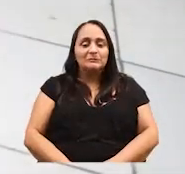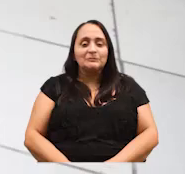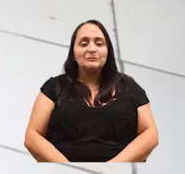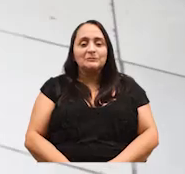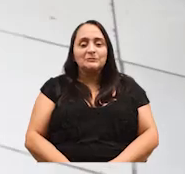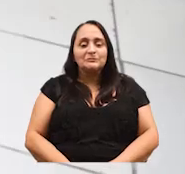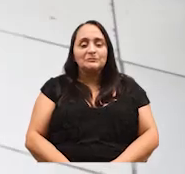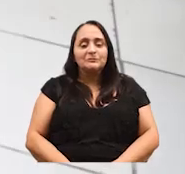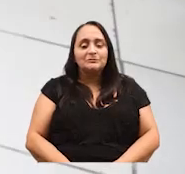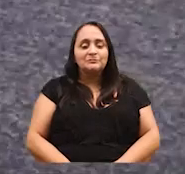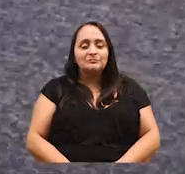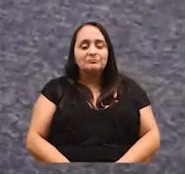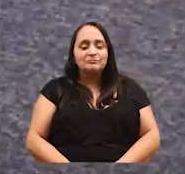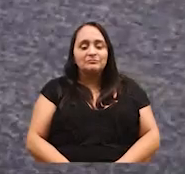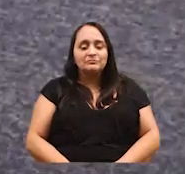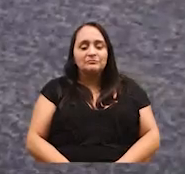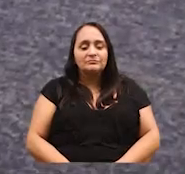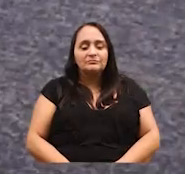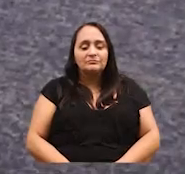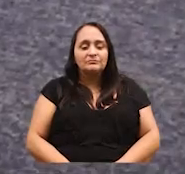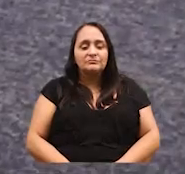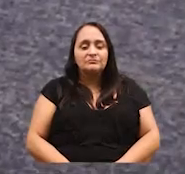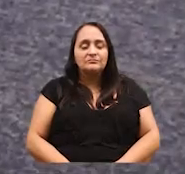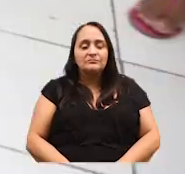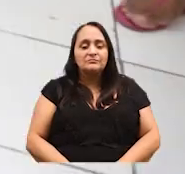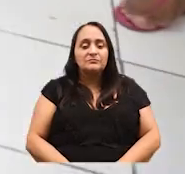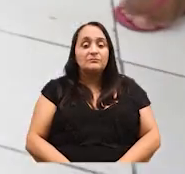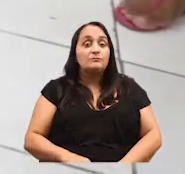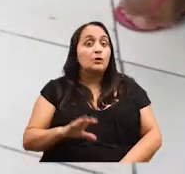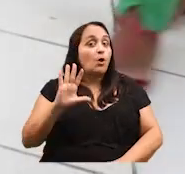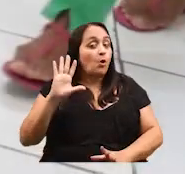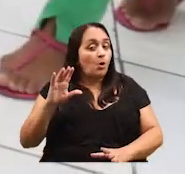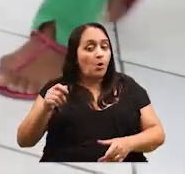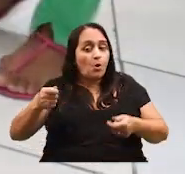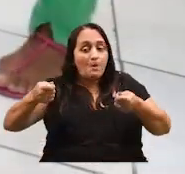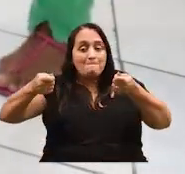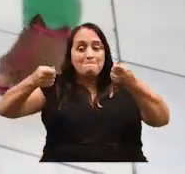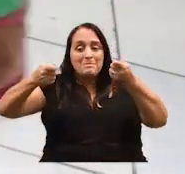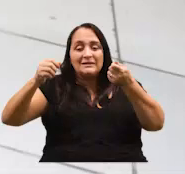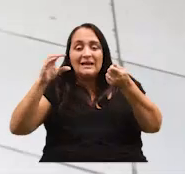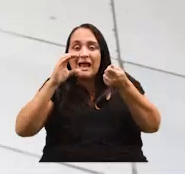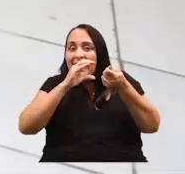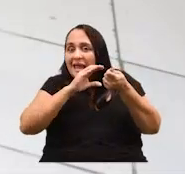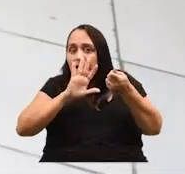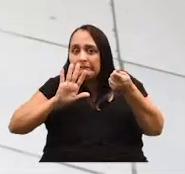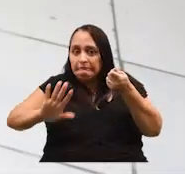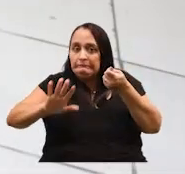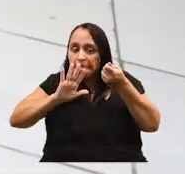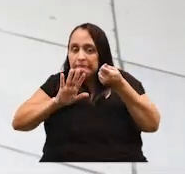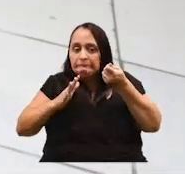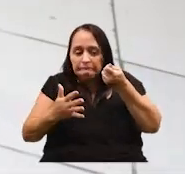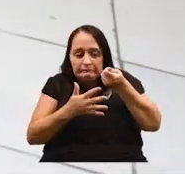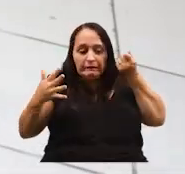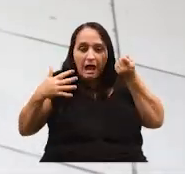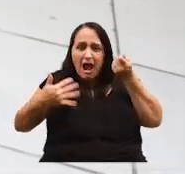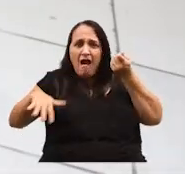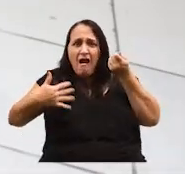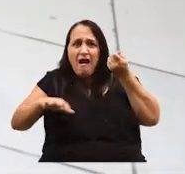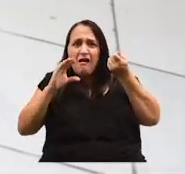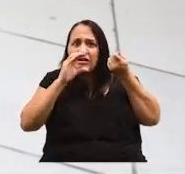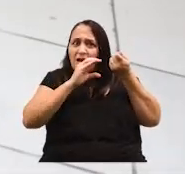Panela quente. Criança muito não cuidado, mexe. Muito cuidado. Ó, vou deixar bem longe de vocês,